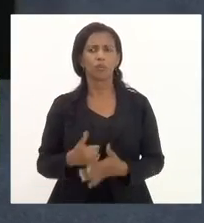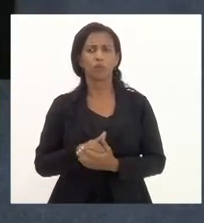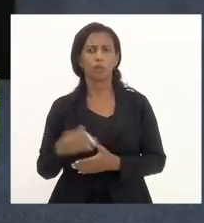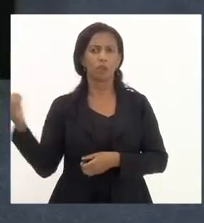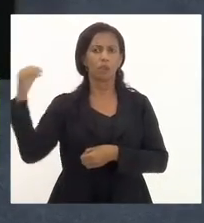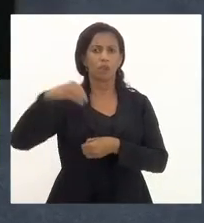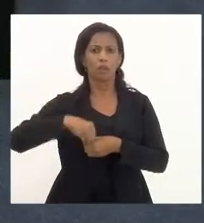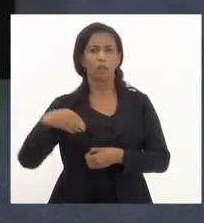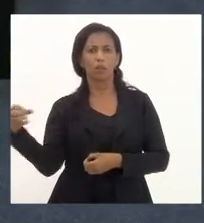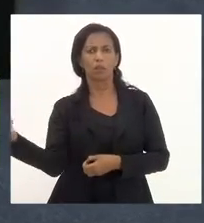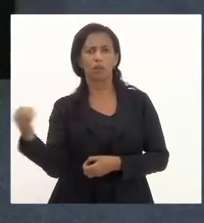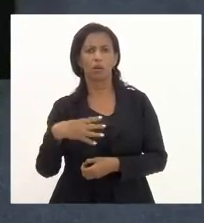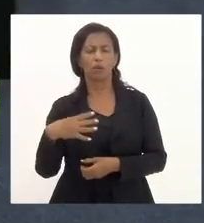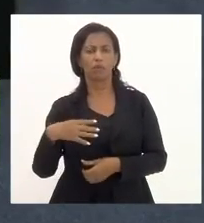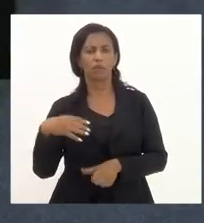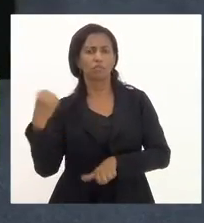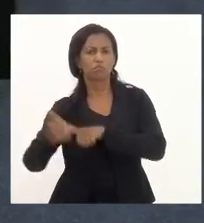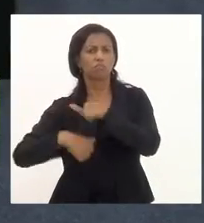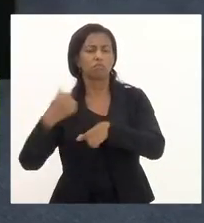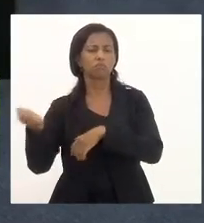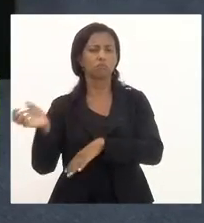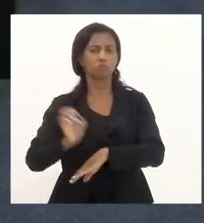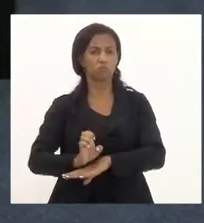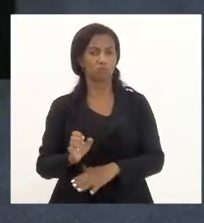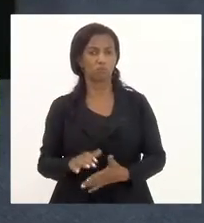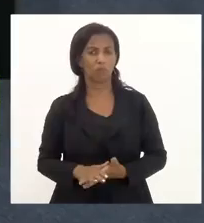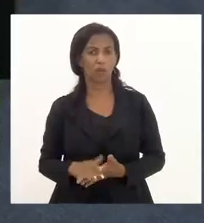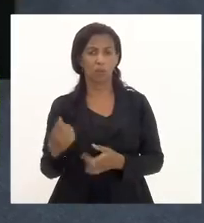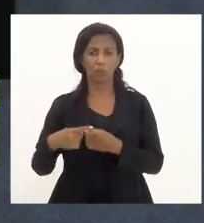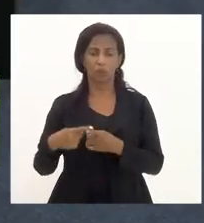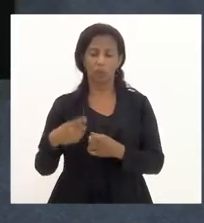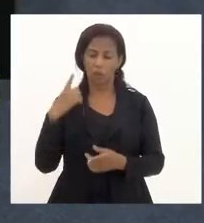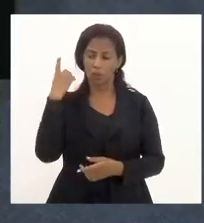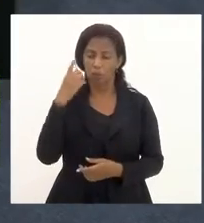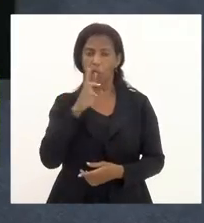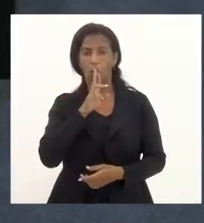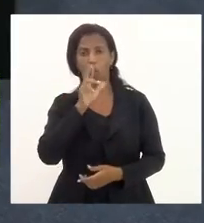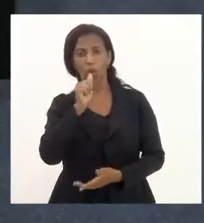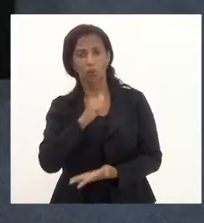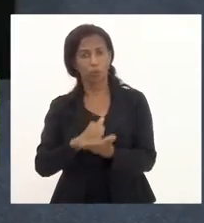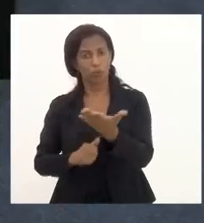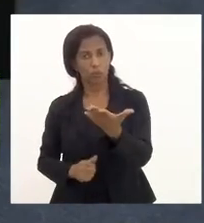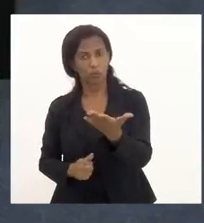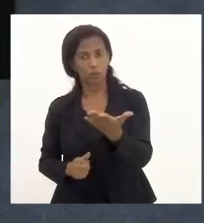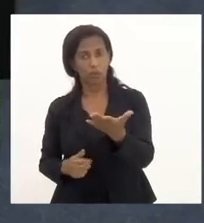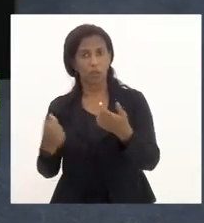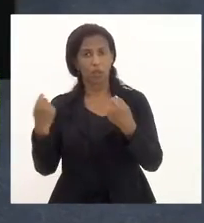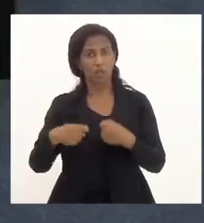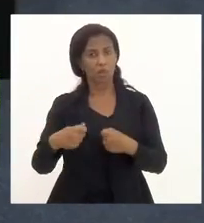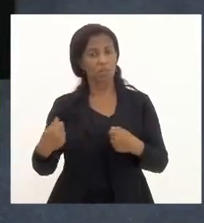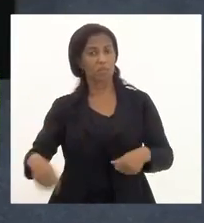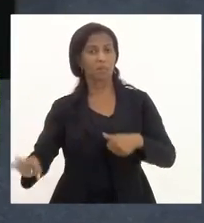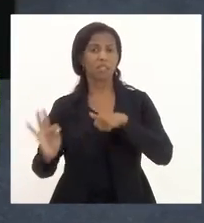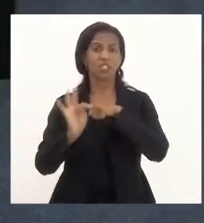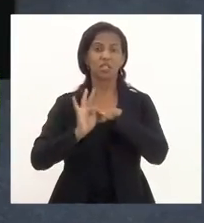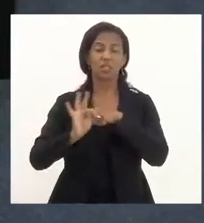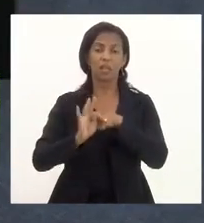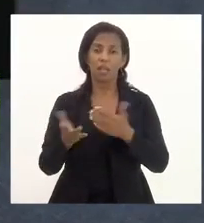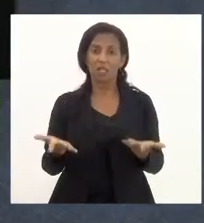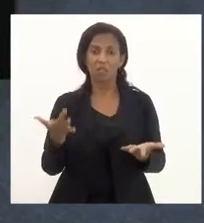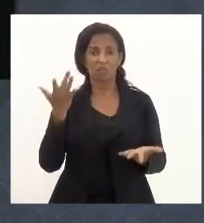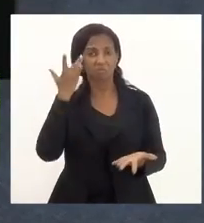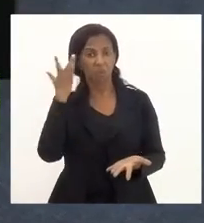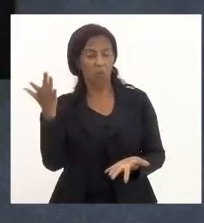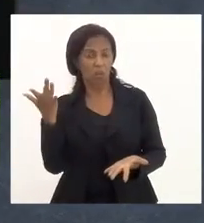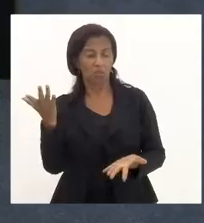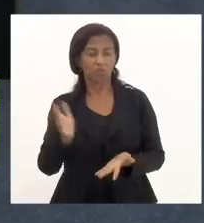dentro dessa nova natureza do Estado porque o dedo o Rodrigo Amorim colocou aqui que a gente deve ser mais técnico né e